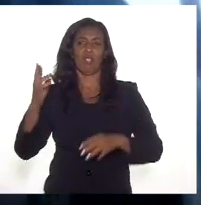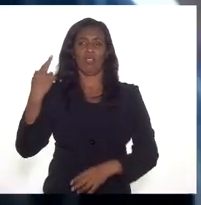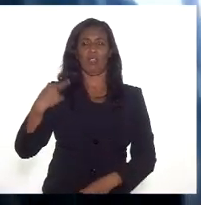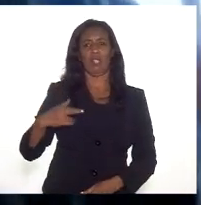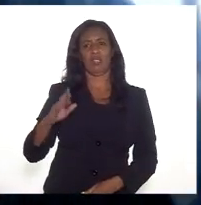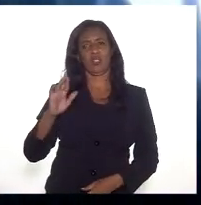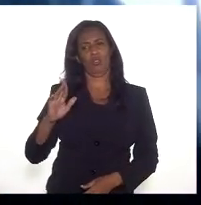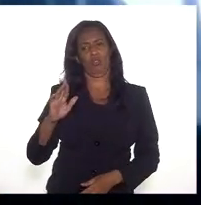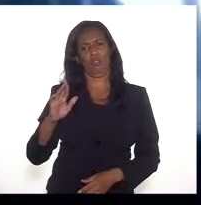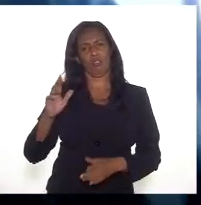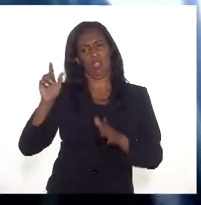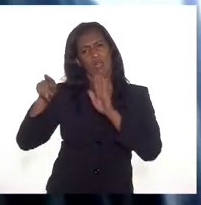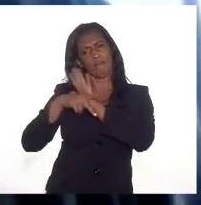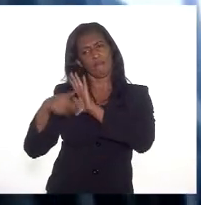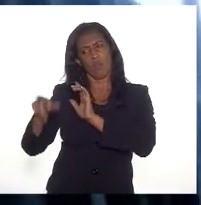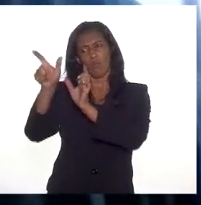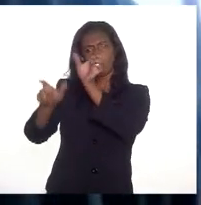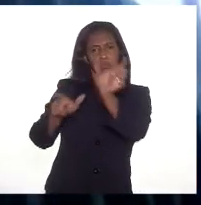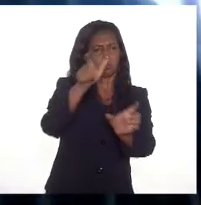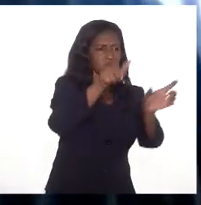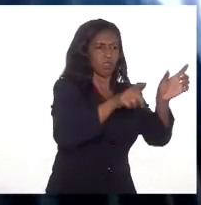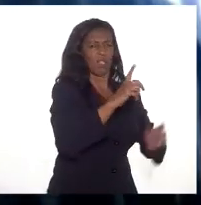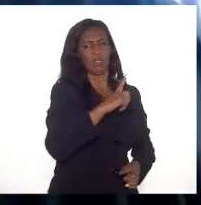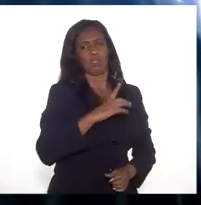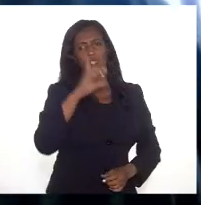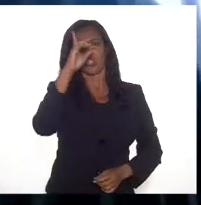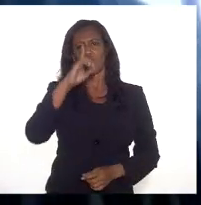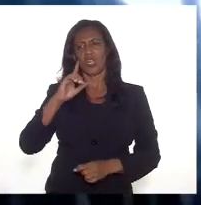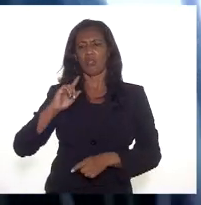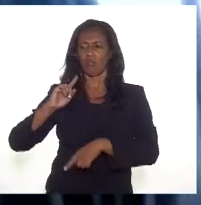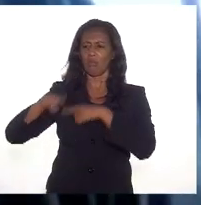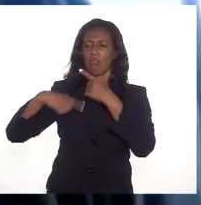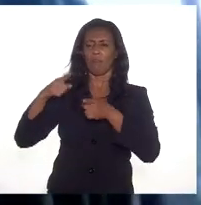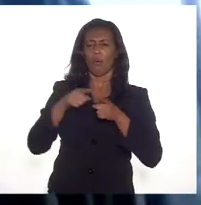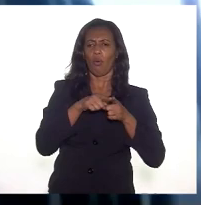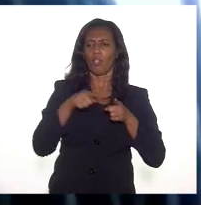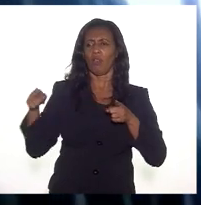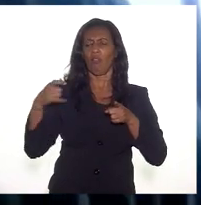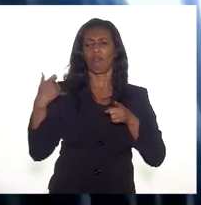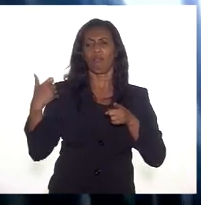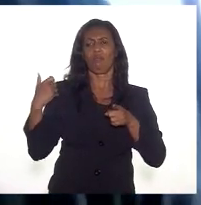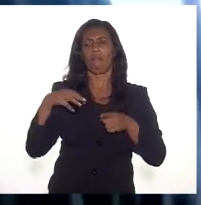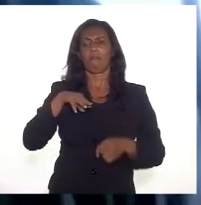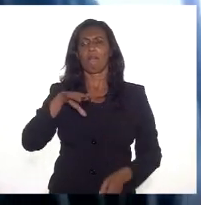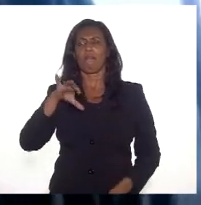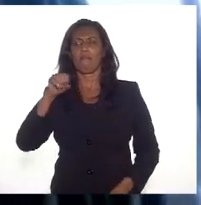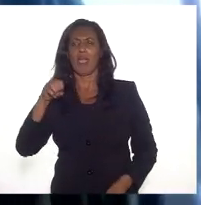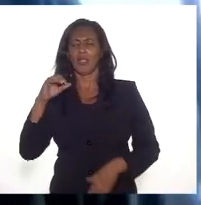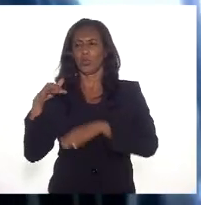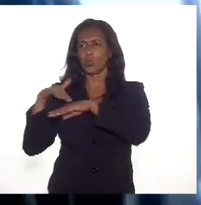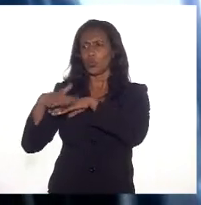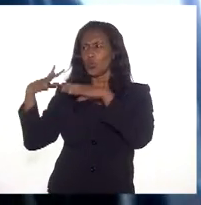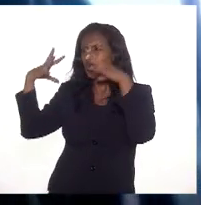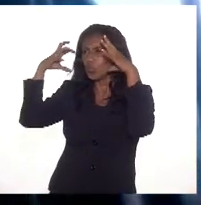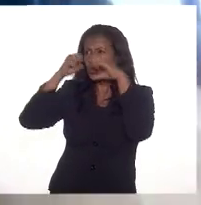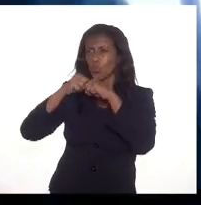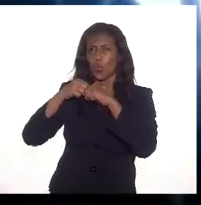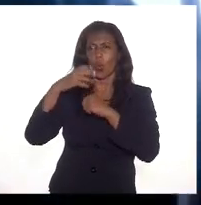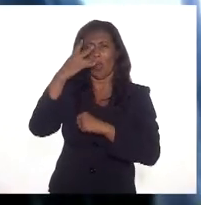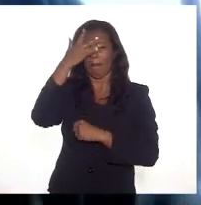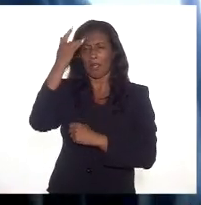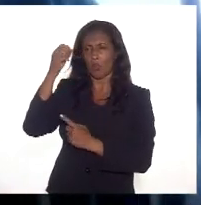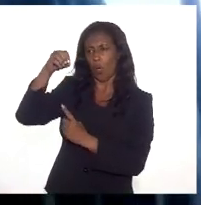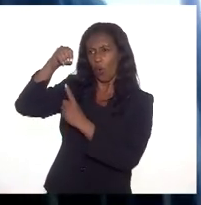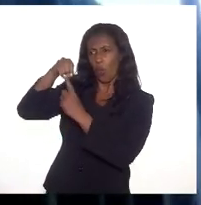um direito à cidadania, que surgiu depois da Idade Média, das noites escuras, que as pessoas eram